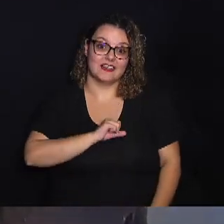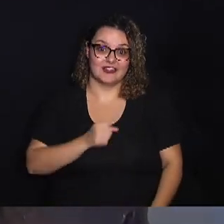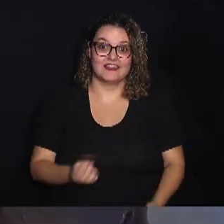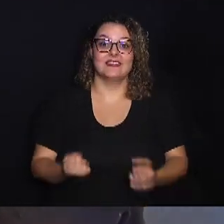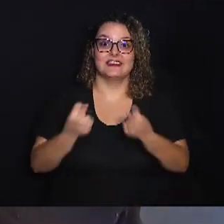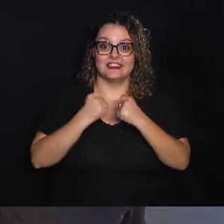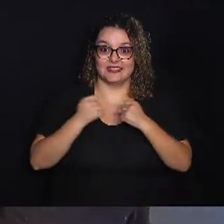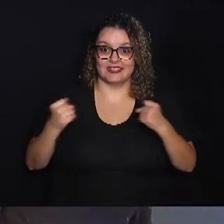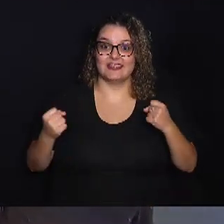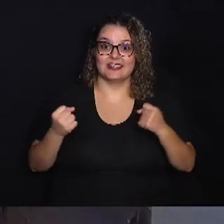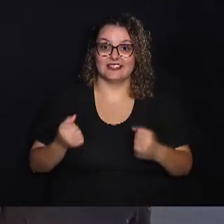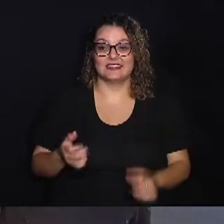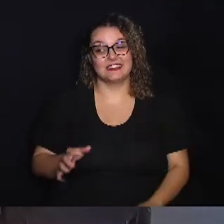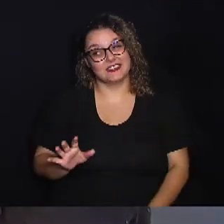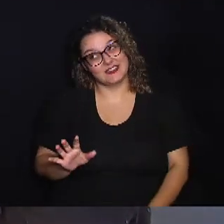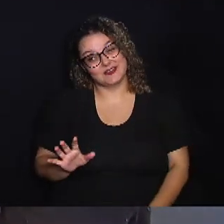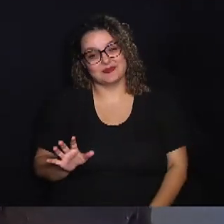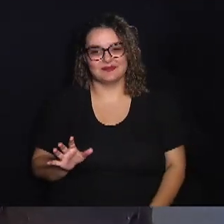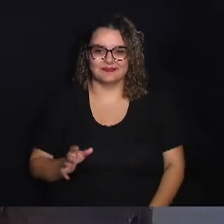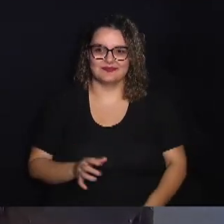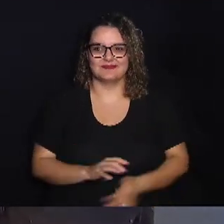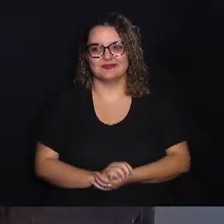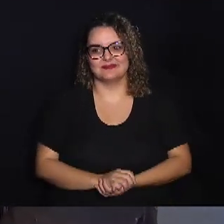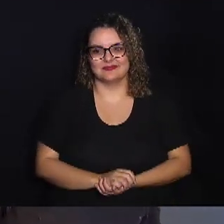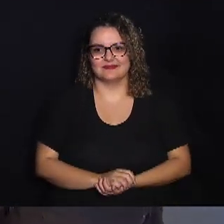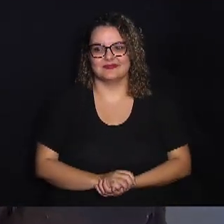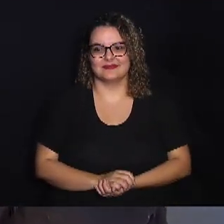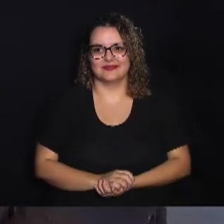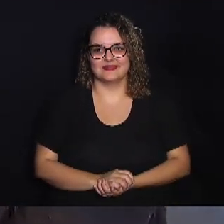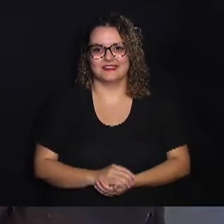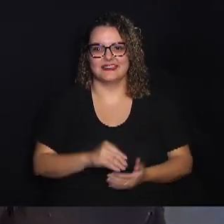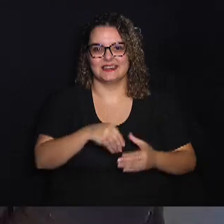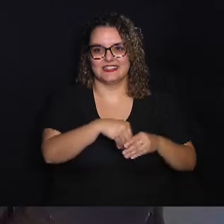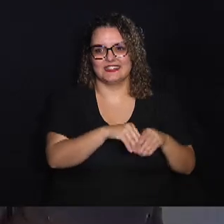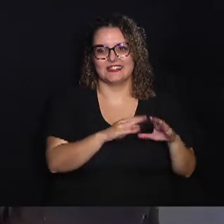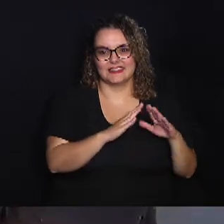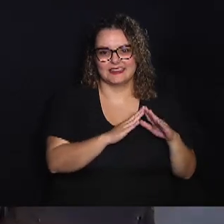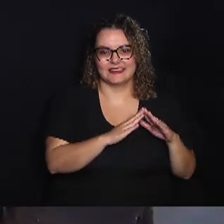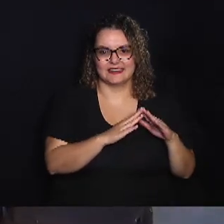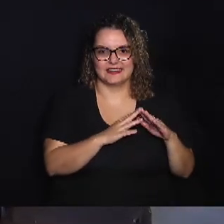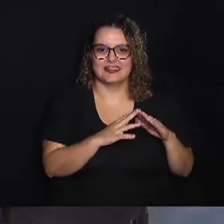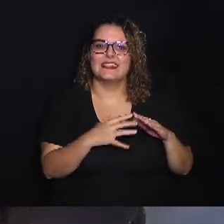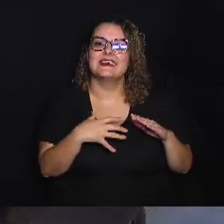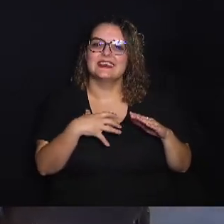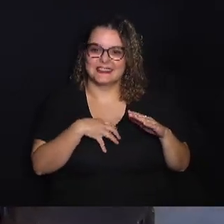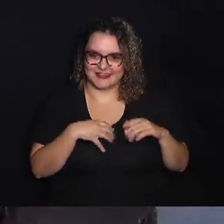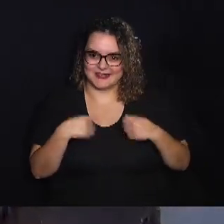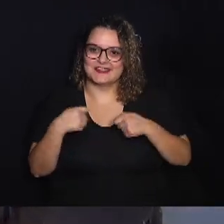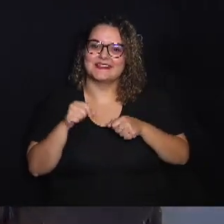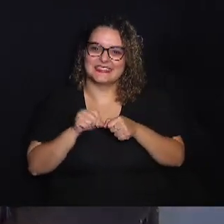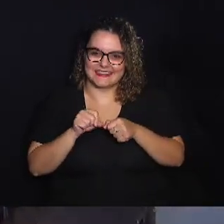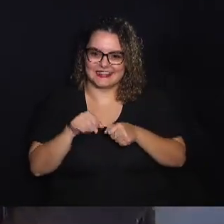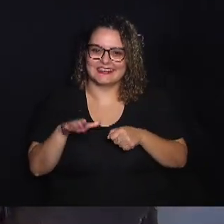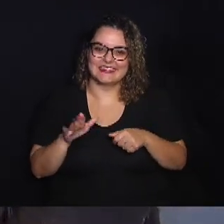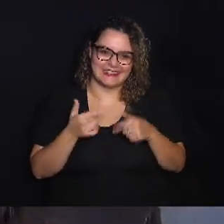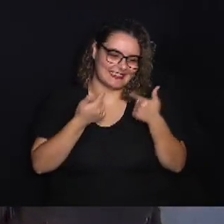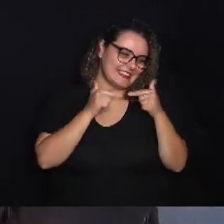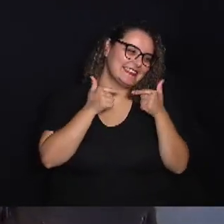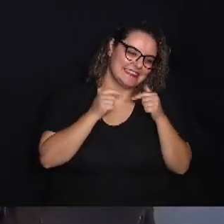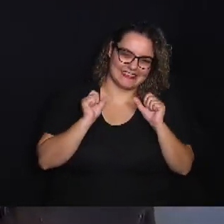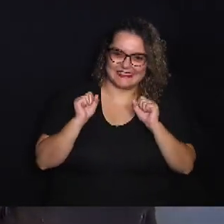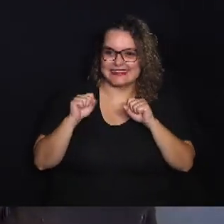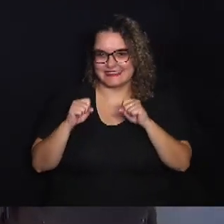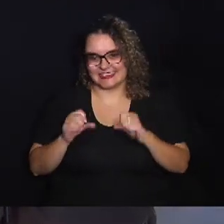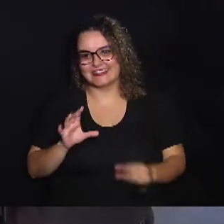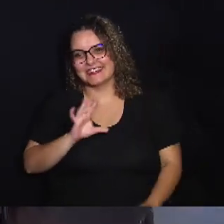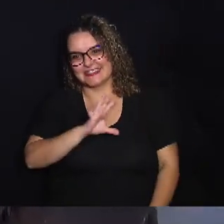física, apesar de eu assim, em casa, eu sei que eu precisava fazer mais, né? Mas assim, eu gosto, mas